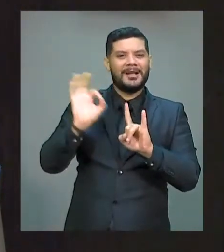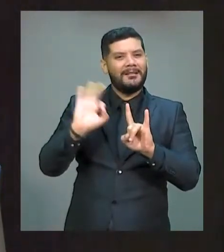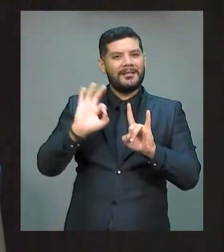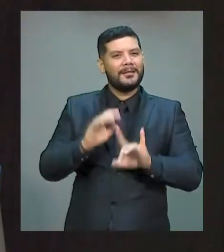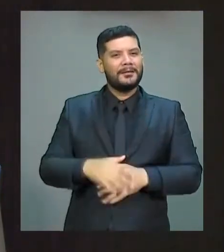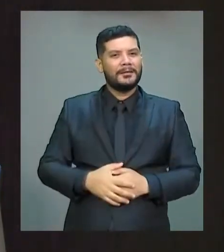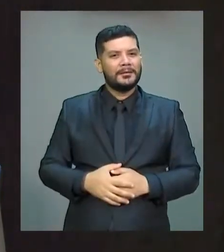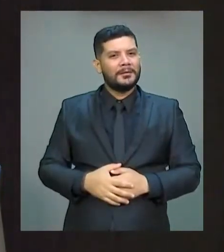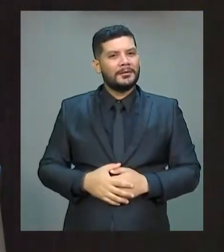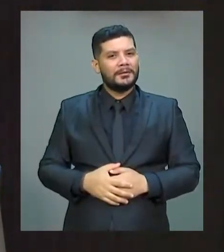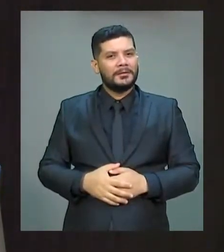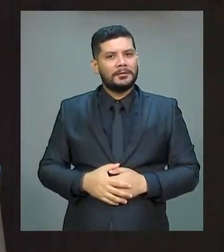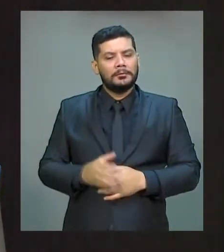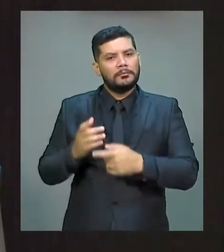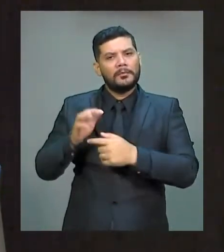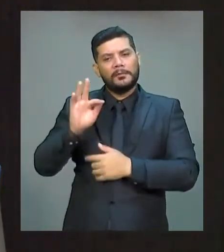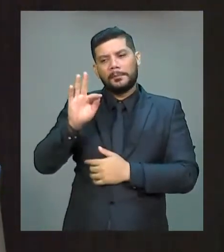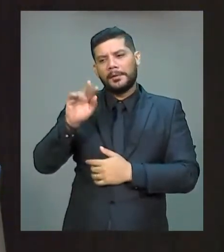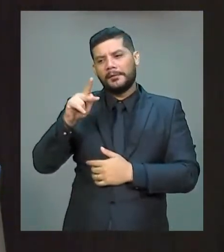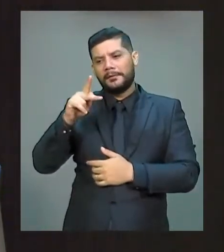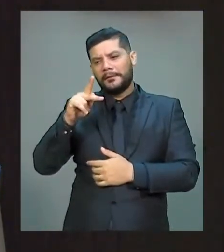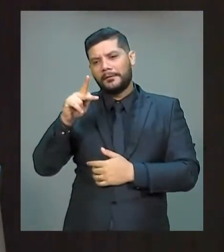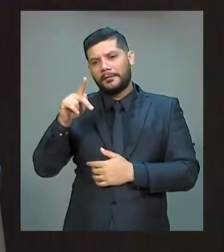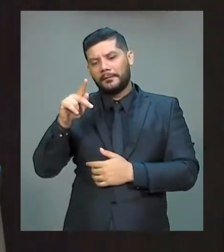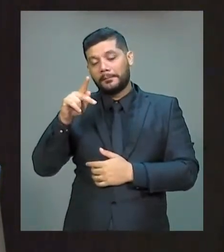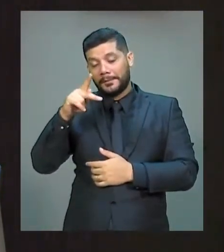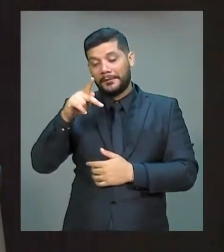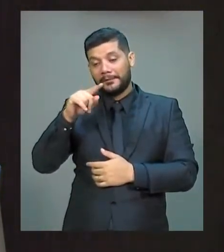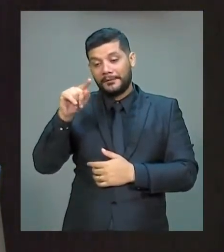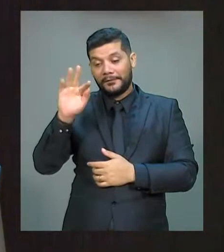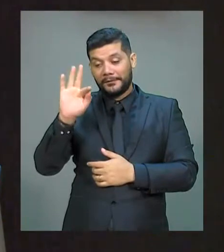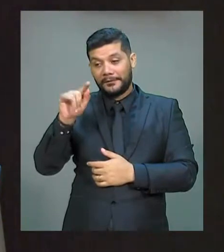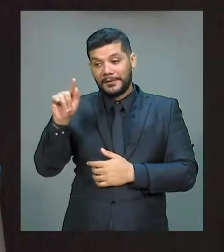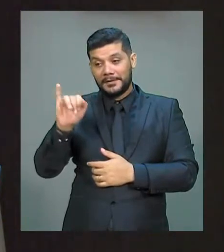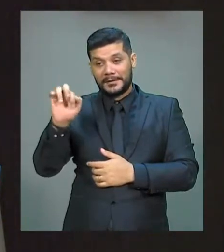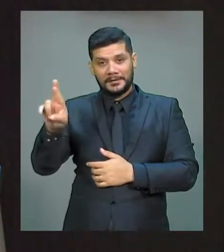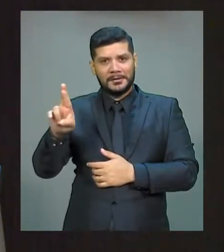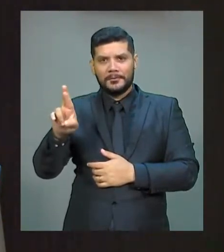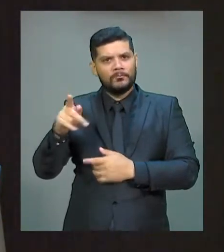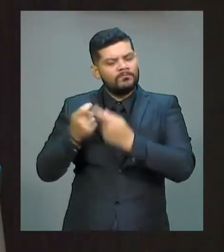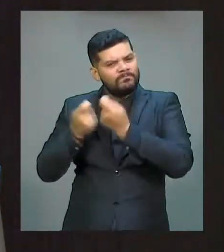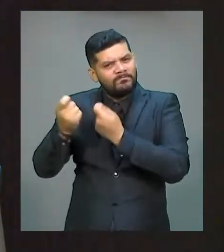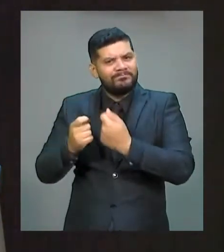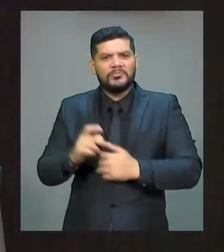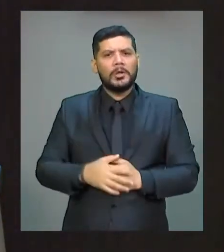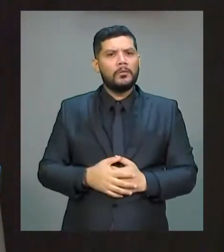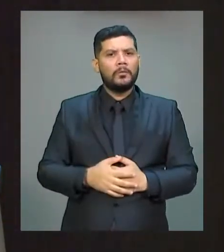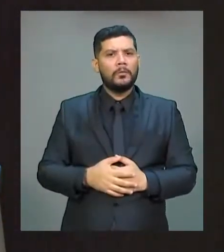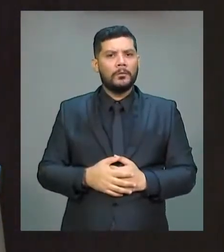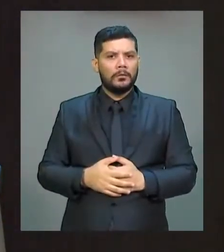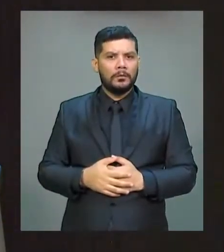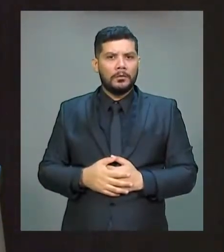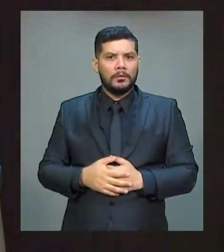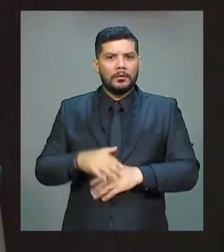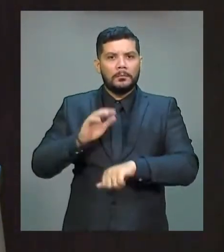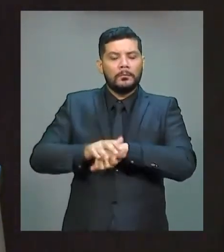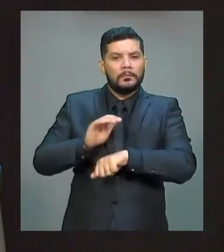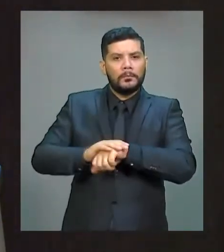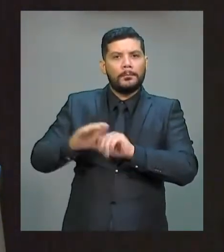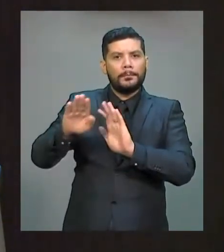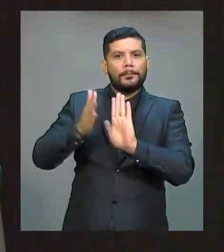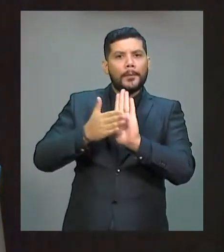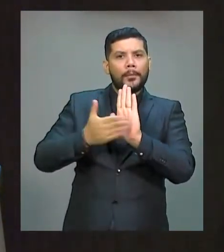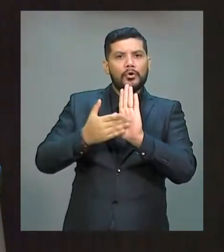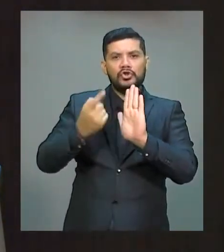não negociou com a Pfizer no primeiro e no segundo semestre de 2020, não aderiu à proposta da Índia de quebrar